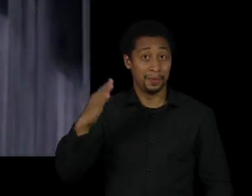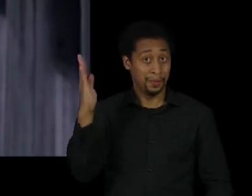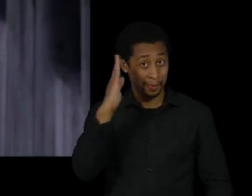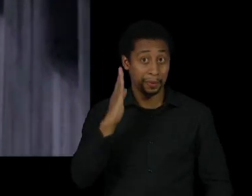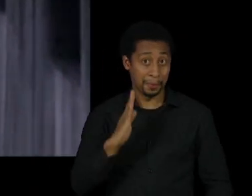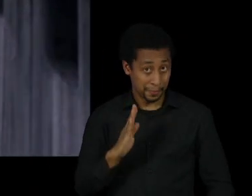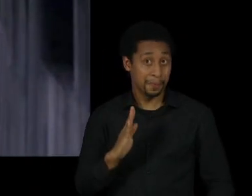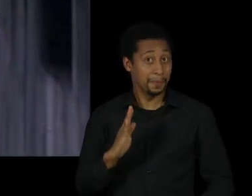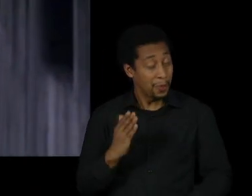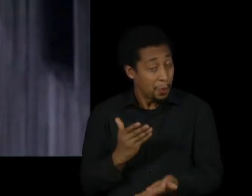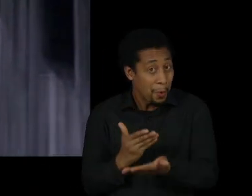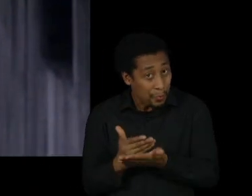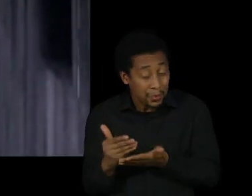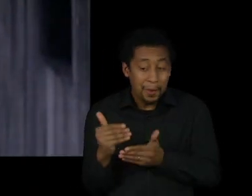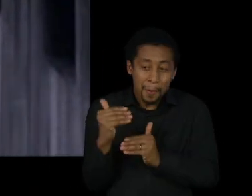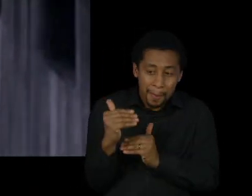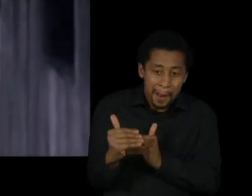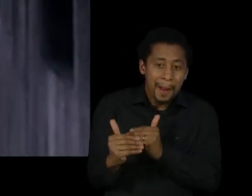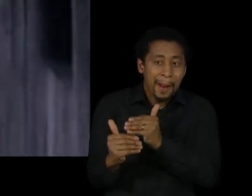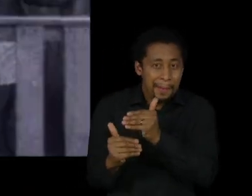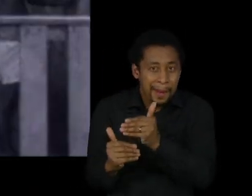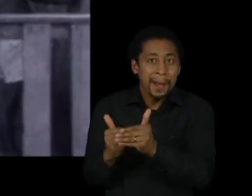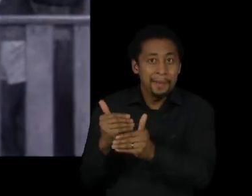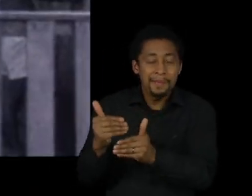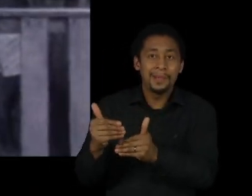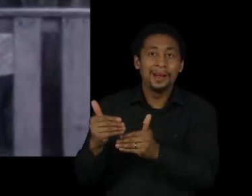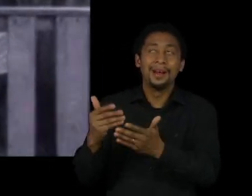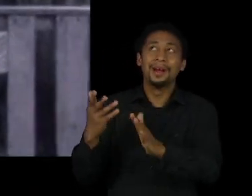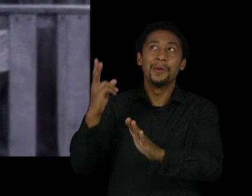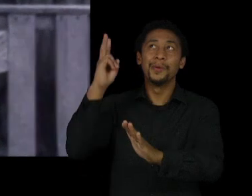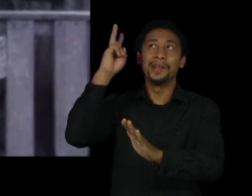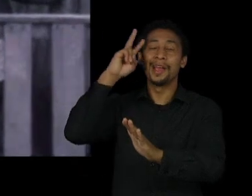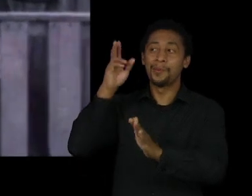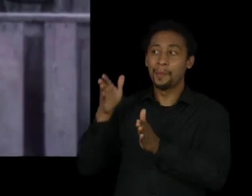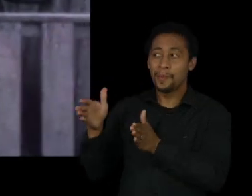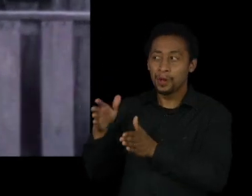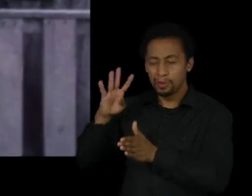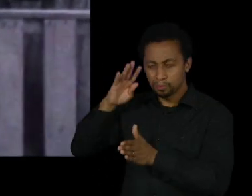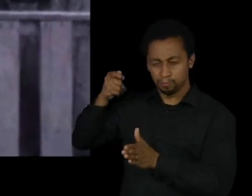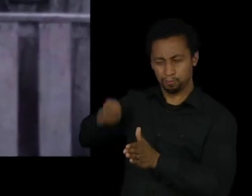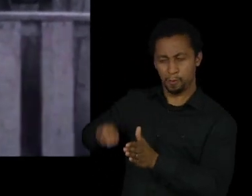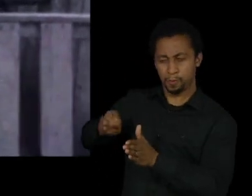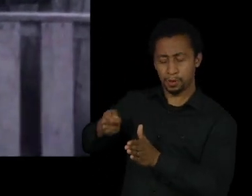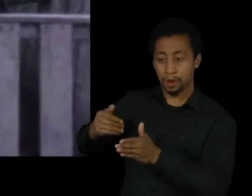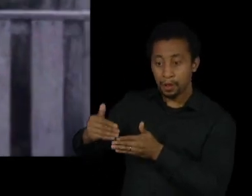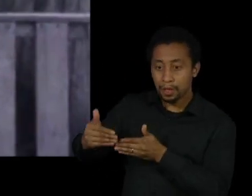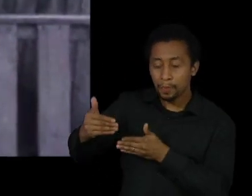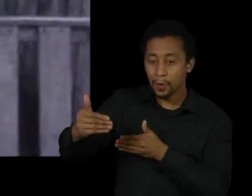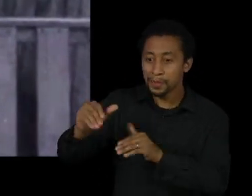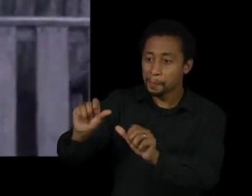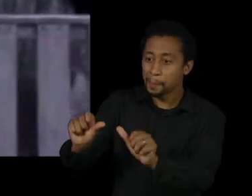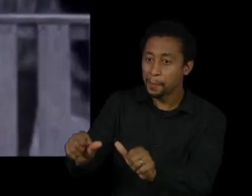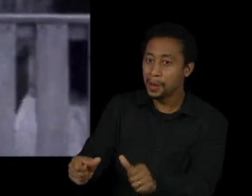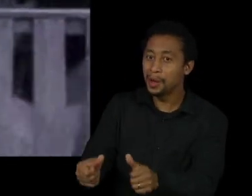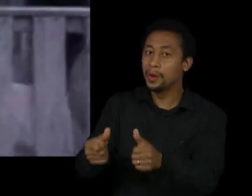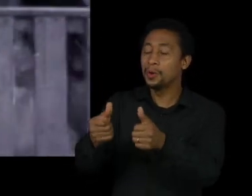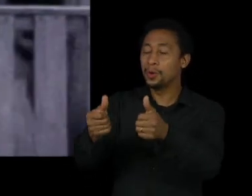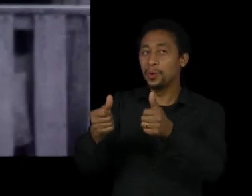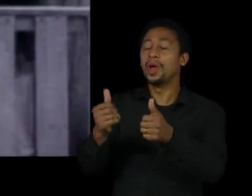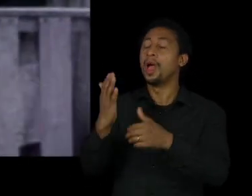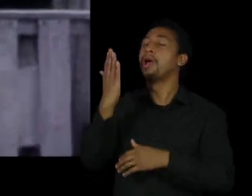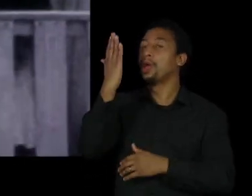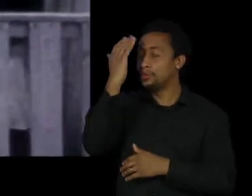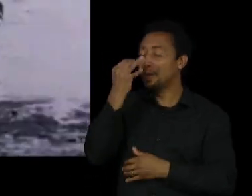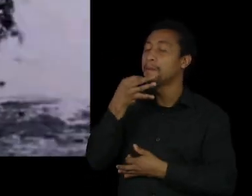econômica brasileira, tudo isso. De repente tem aquela visão do partido mais aguerrida, crítica, sempre crítica e tal. A presença